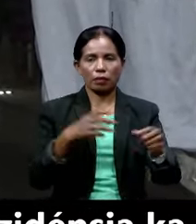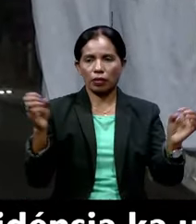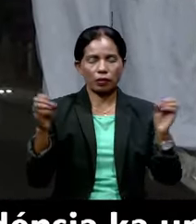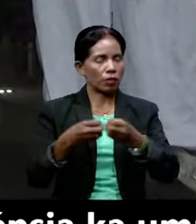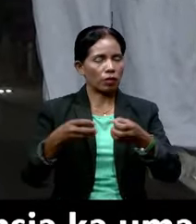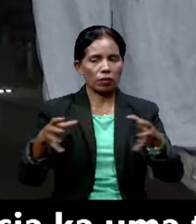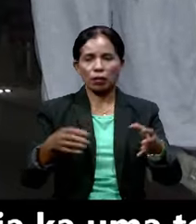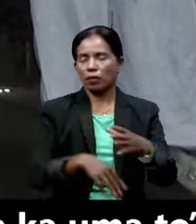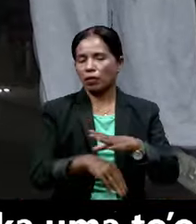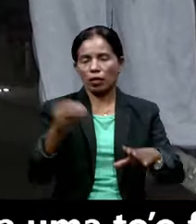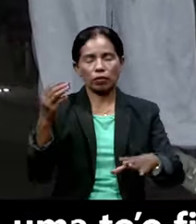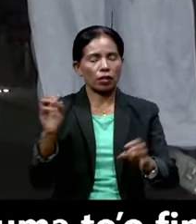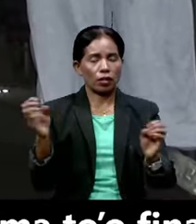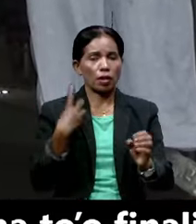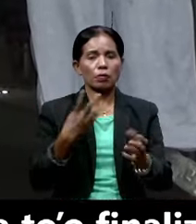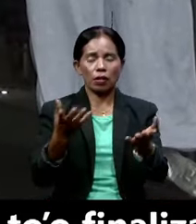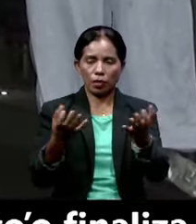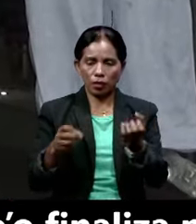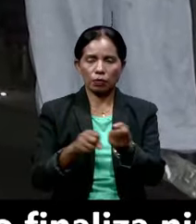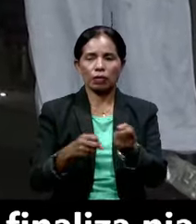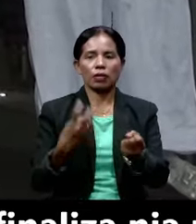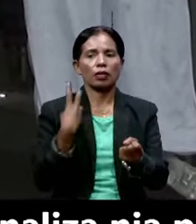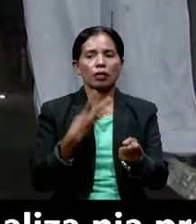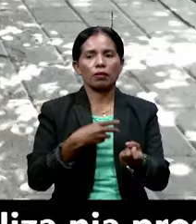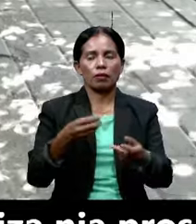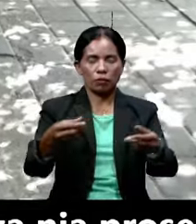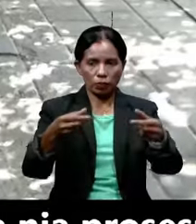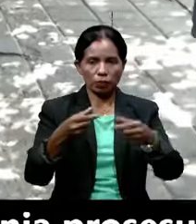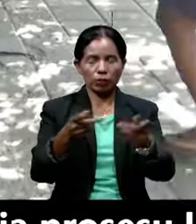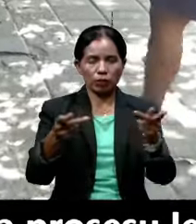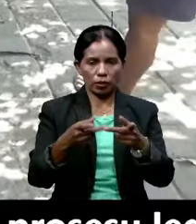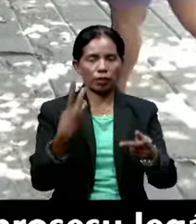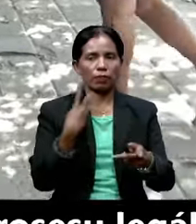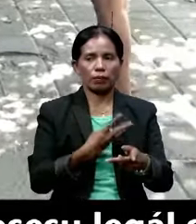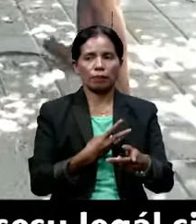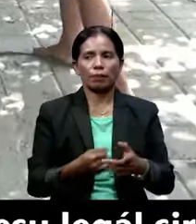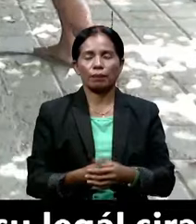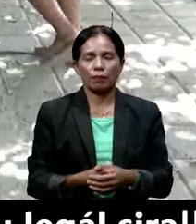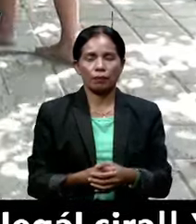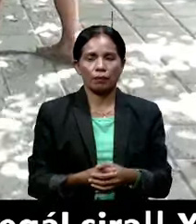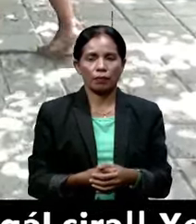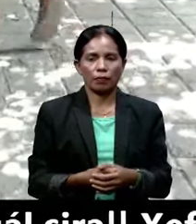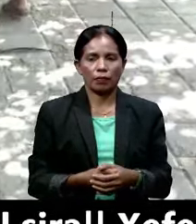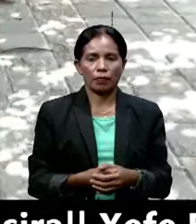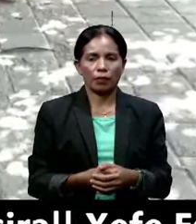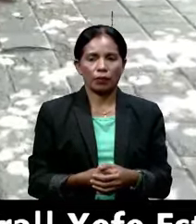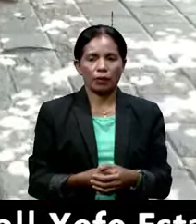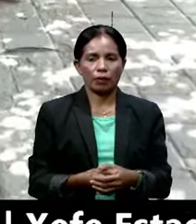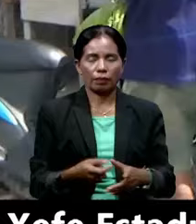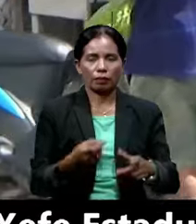sei lá, a mim hakara contribui, mas bem cria mos condição ba a mim. Muris mas russo. Jadi liga russo